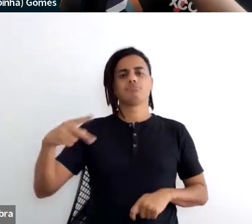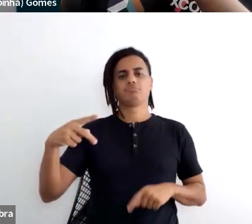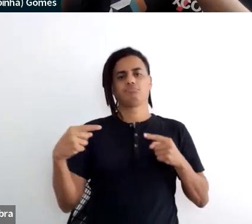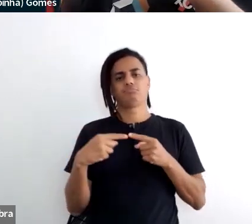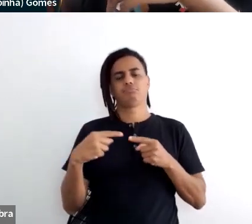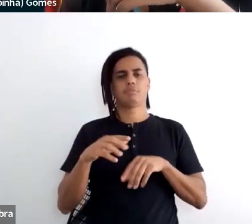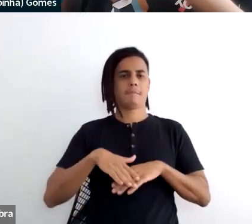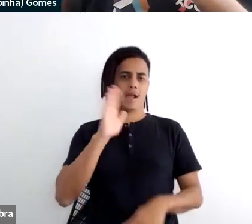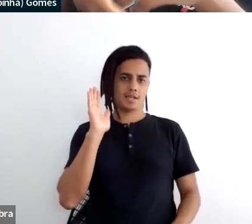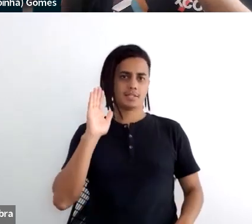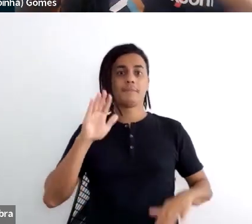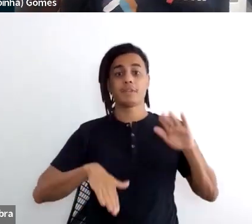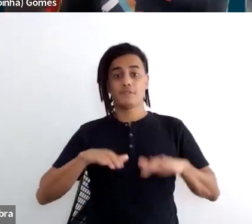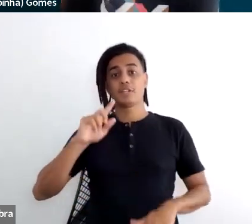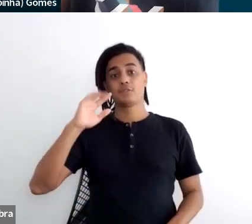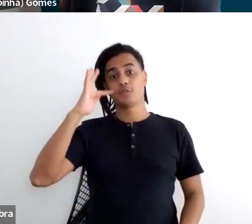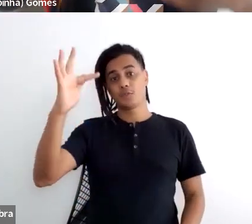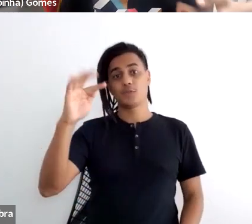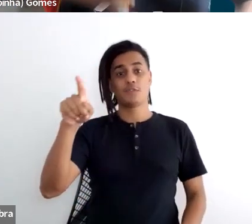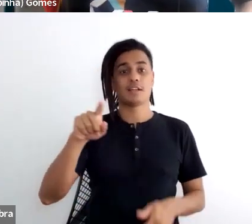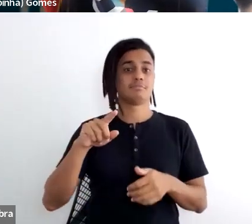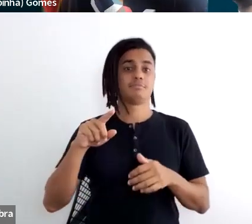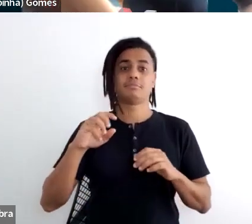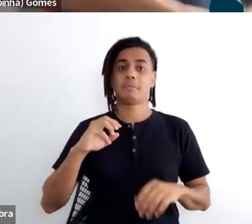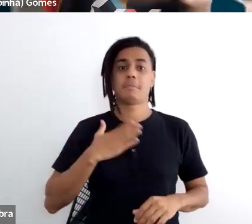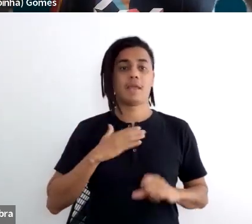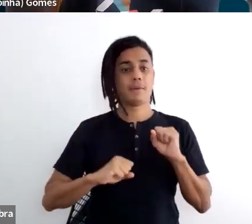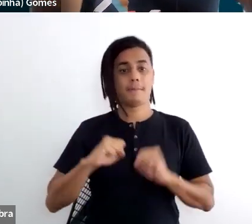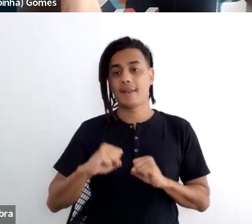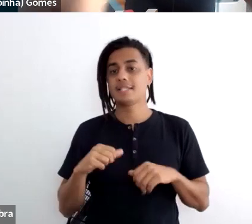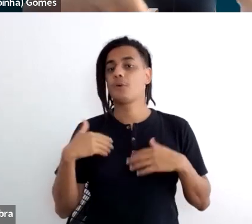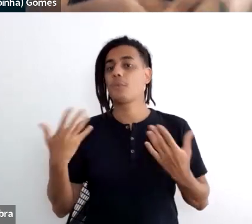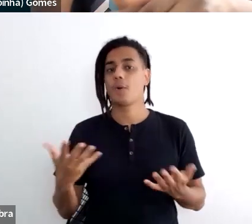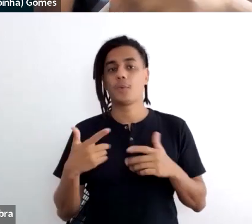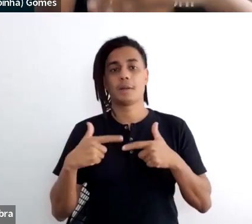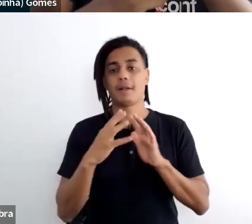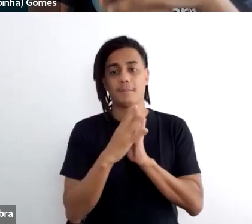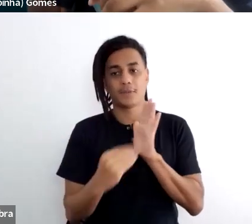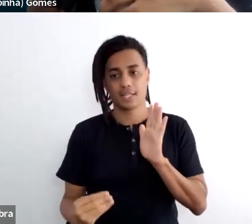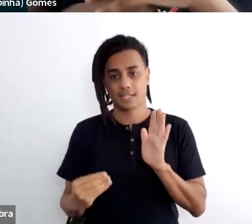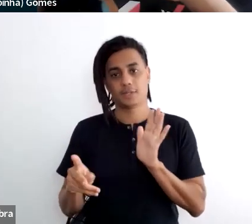daqui a pouco você faz um paper falando, como é que é o modelo da minha empresa. A minha empresa trabalha com esse modelo que a gente nomeou.